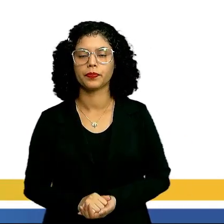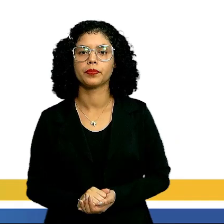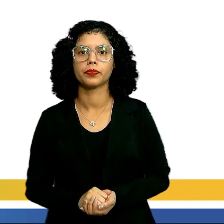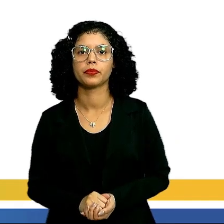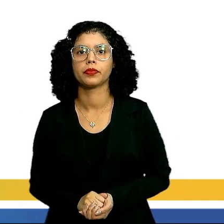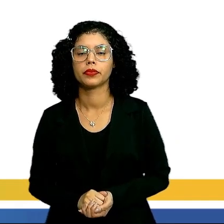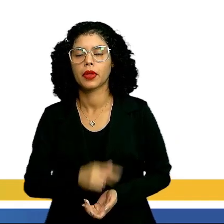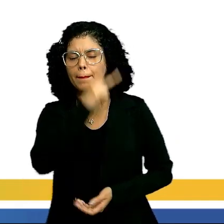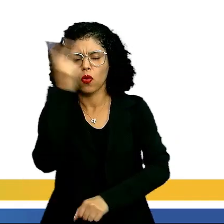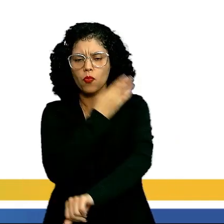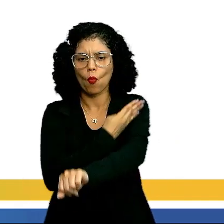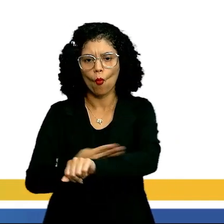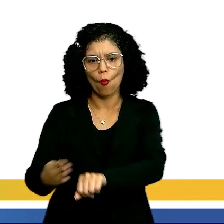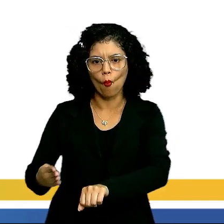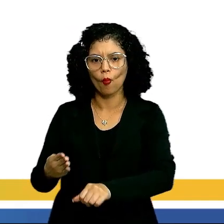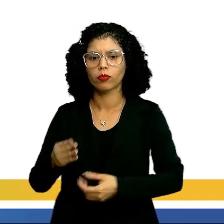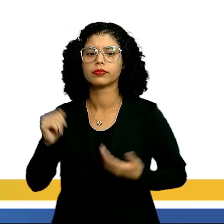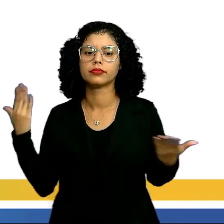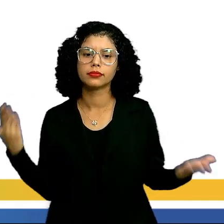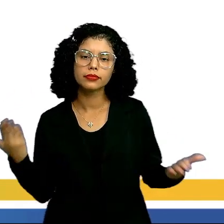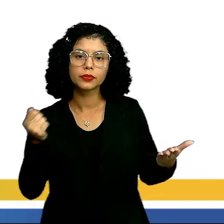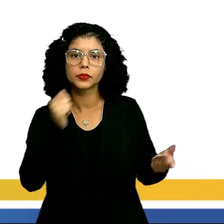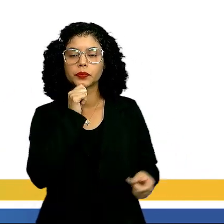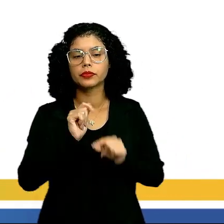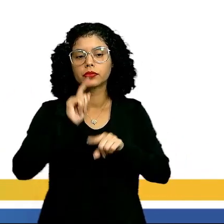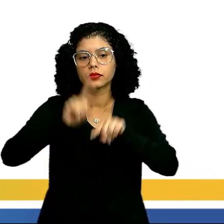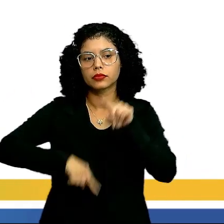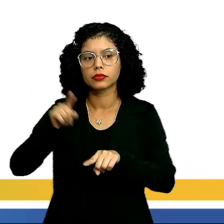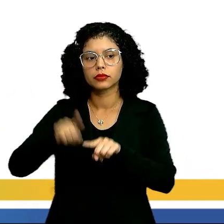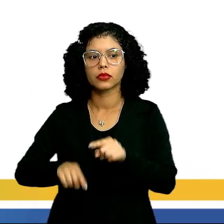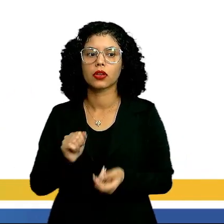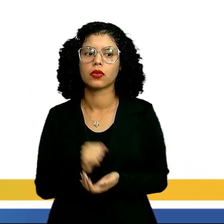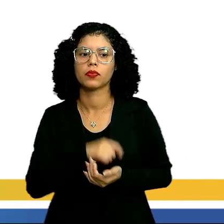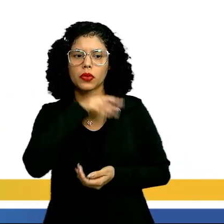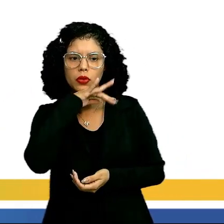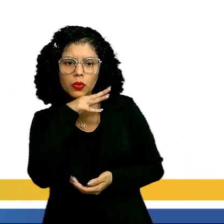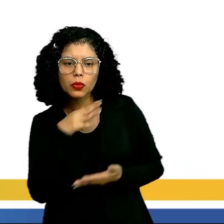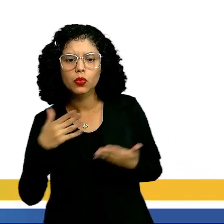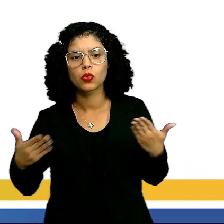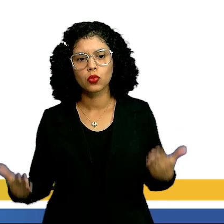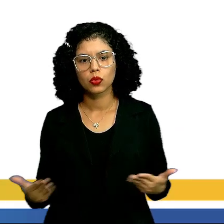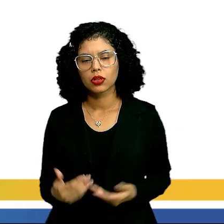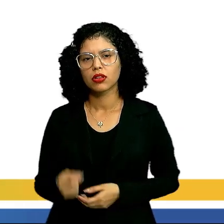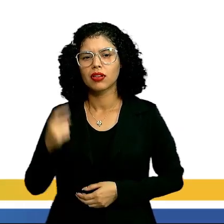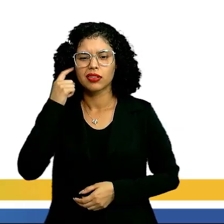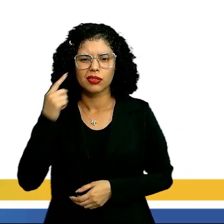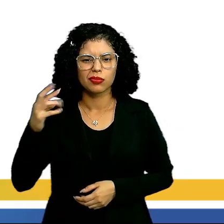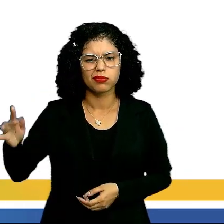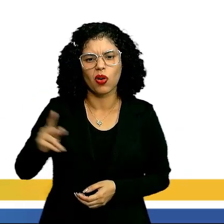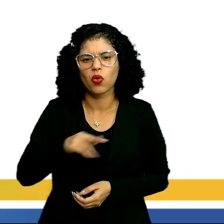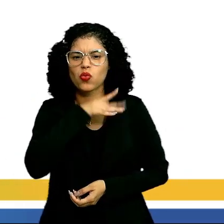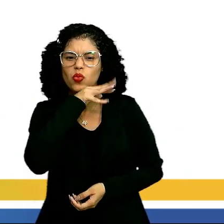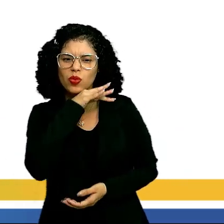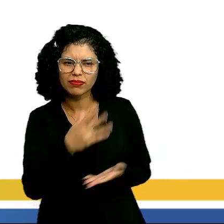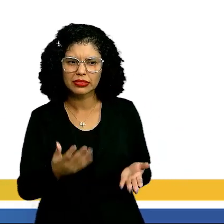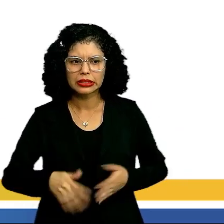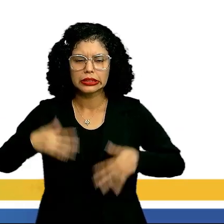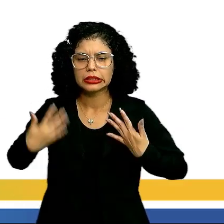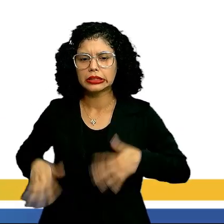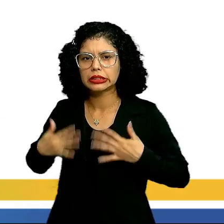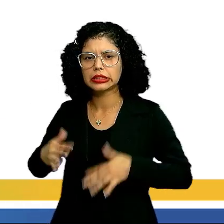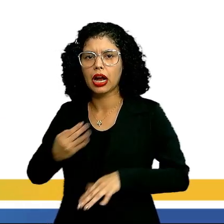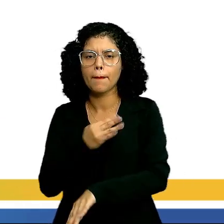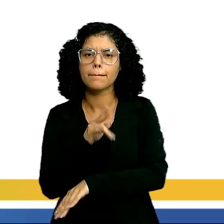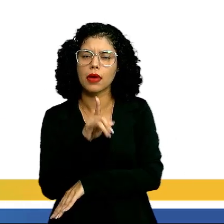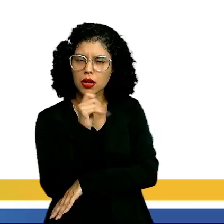pálido. Então, observa aí que eu tenho matéria impura, esse pesadelo e desespero